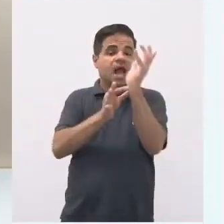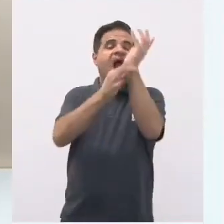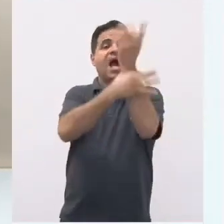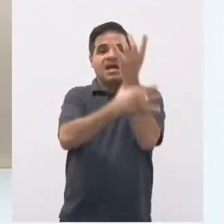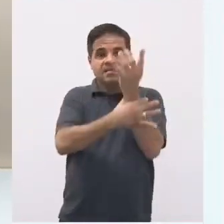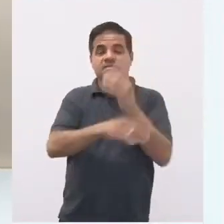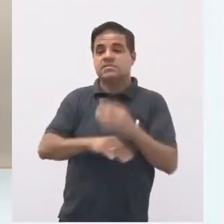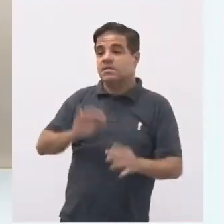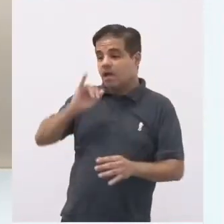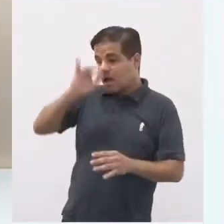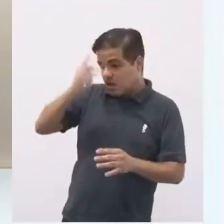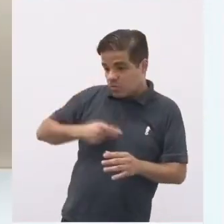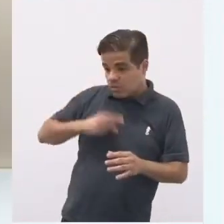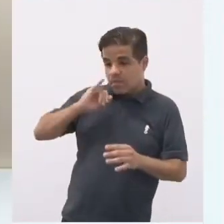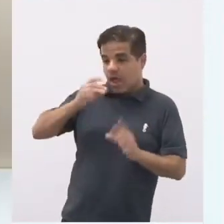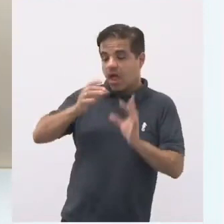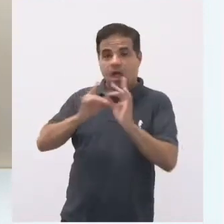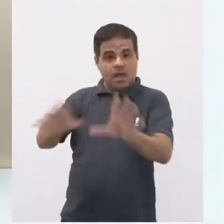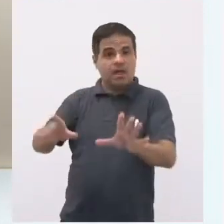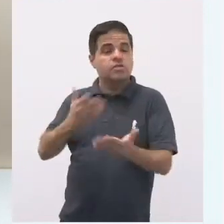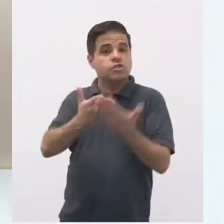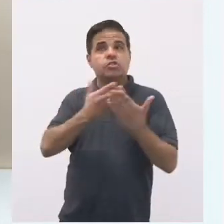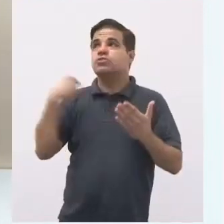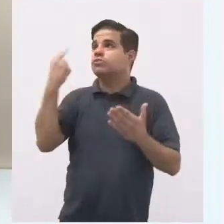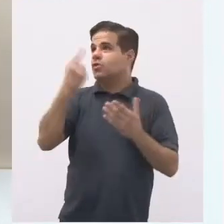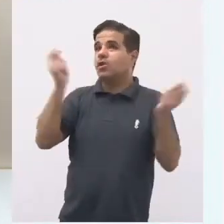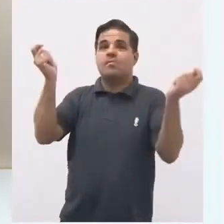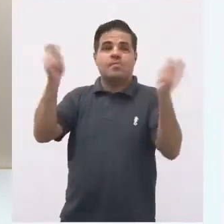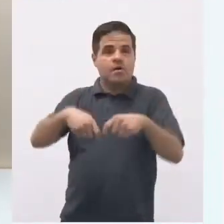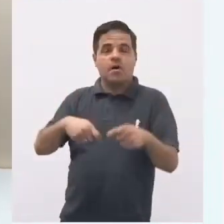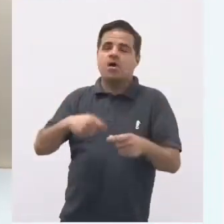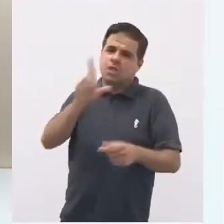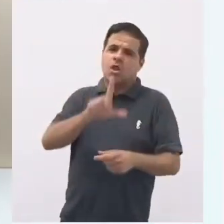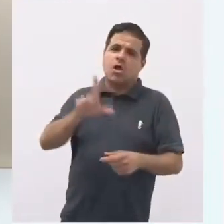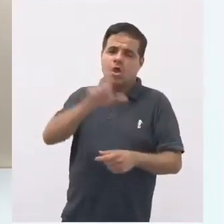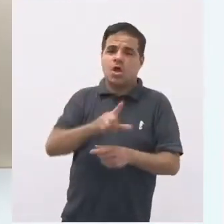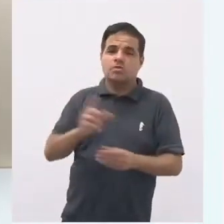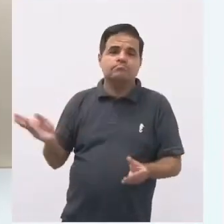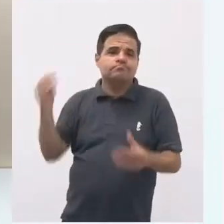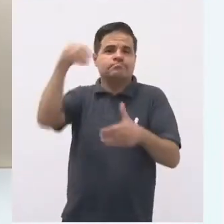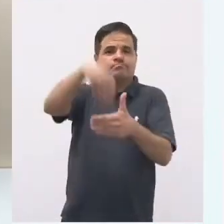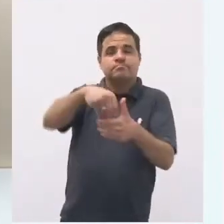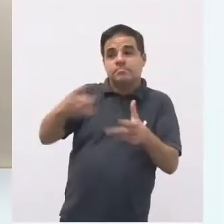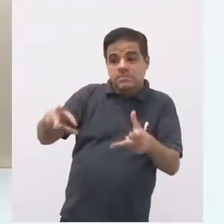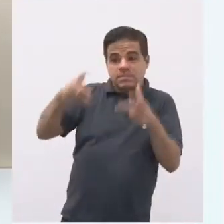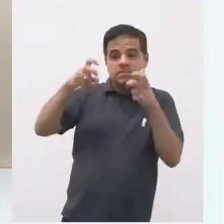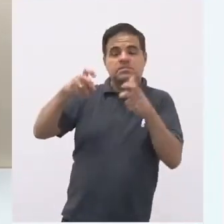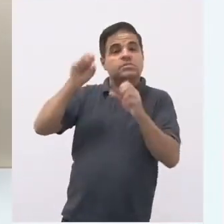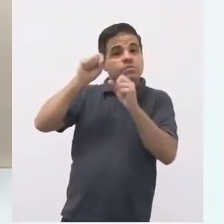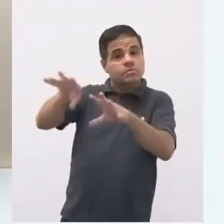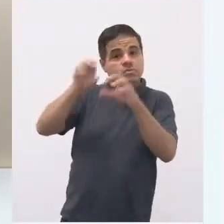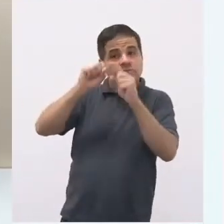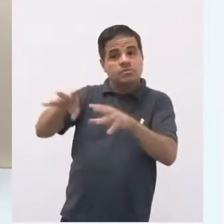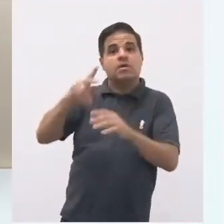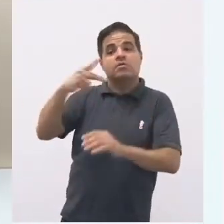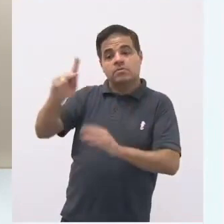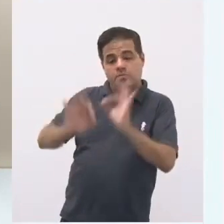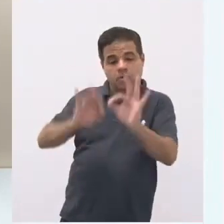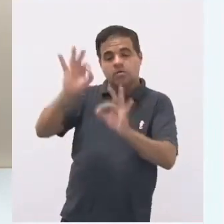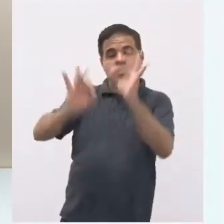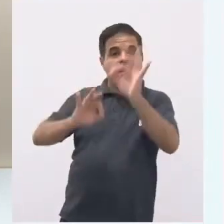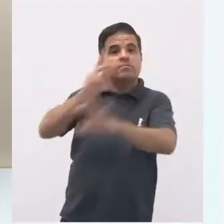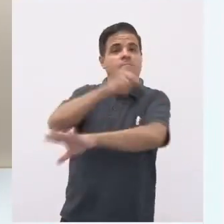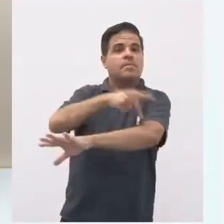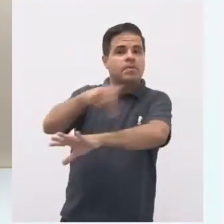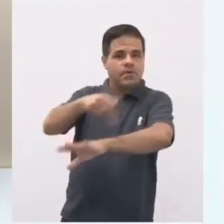garante a autonomia para que as escolas possam, obviamente, incorporar essa concepção de educação ao seu projeto